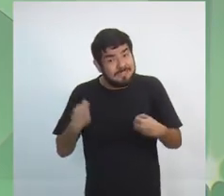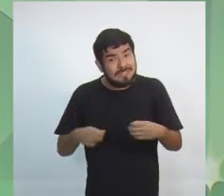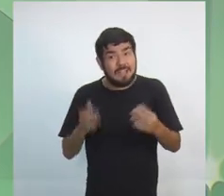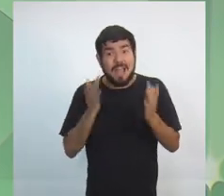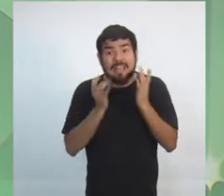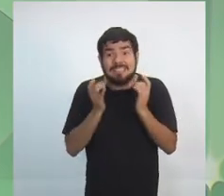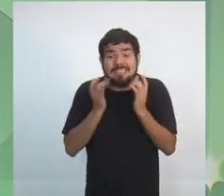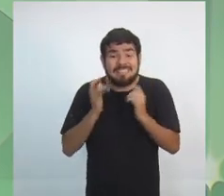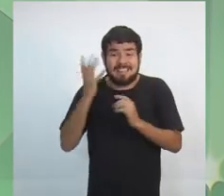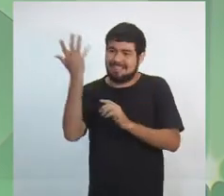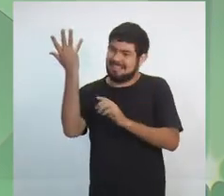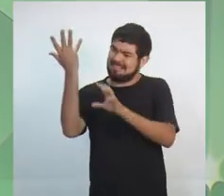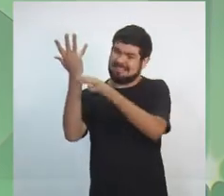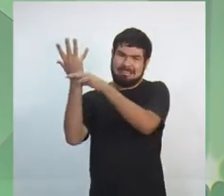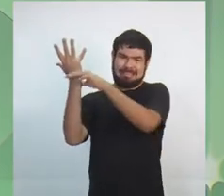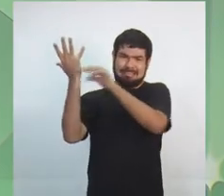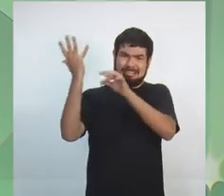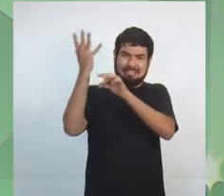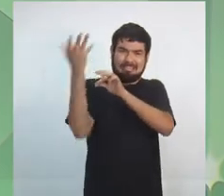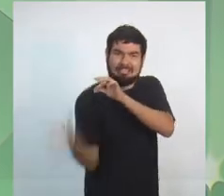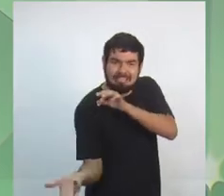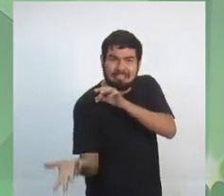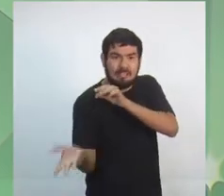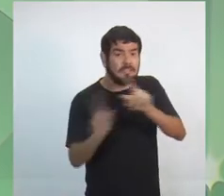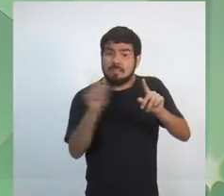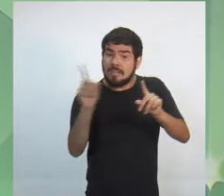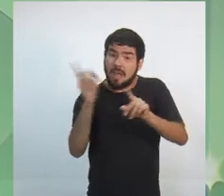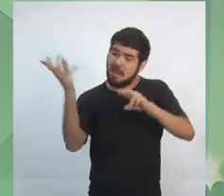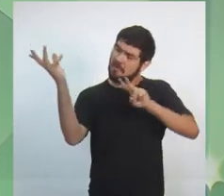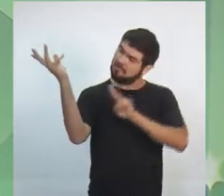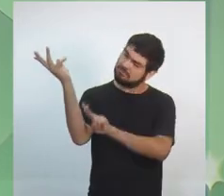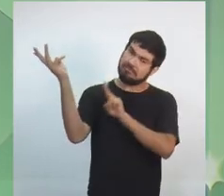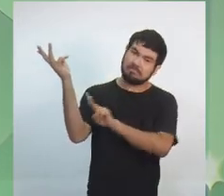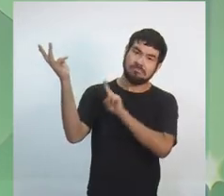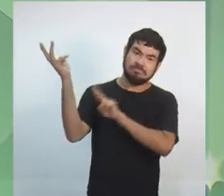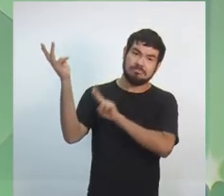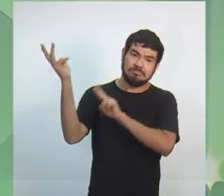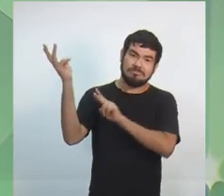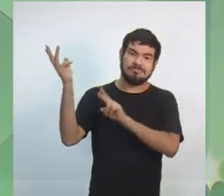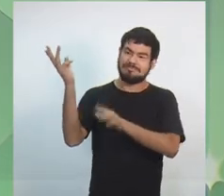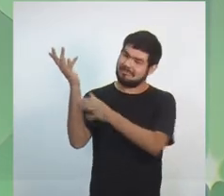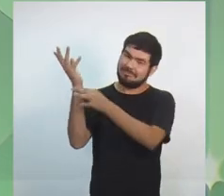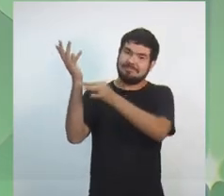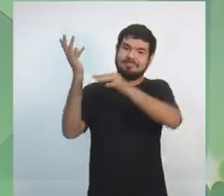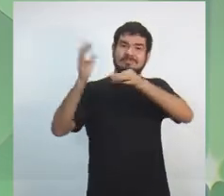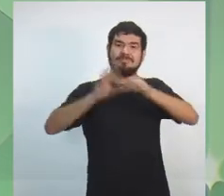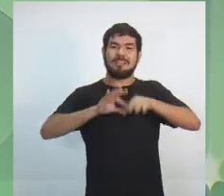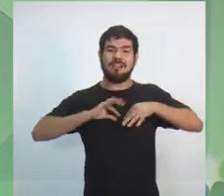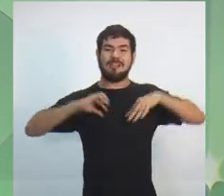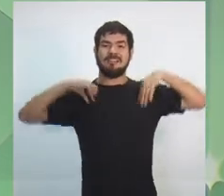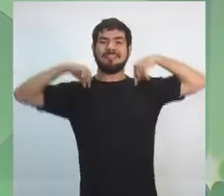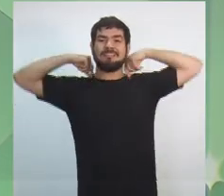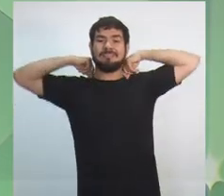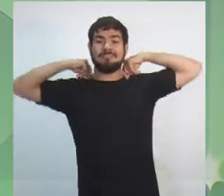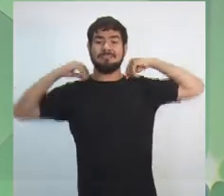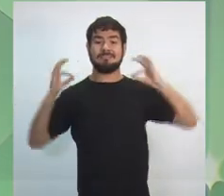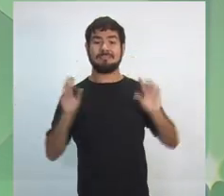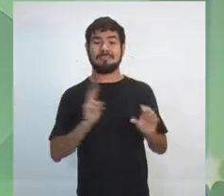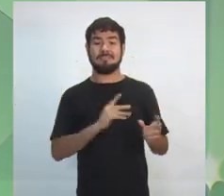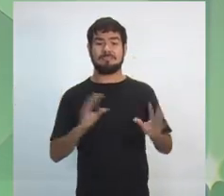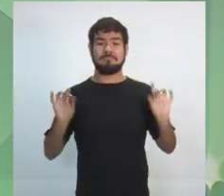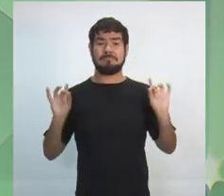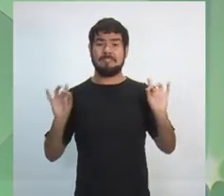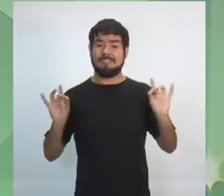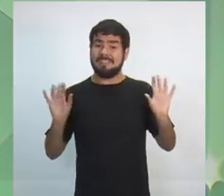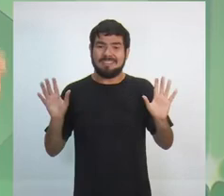o meio ambiente, que seja ecologicamente sustentável, né? Portanto, nós vamos preparar a nossa juventude para esse